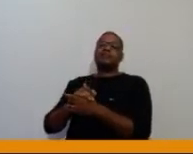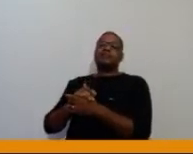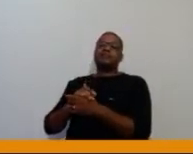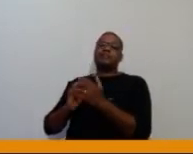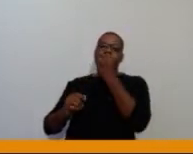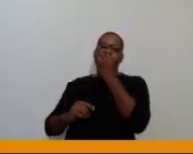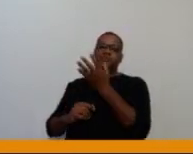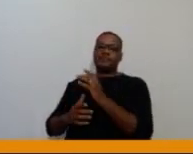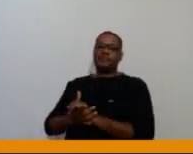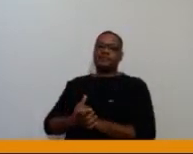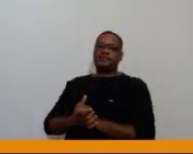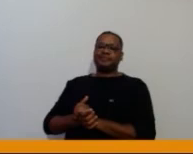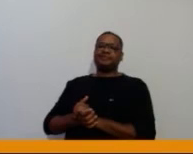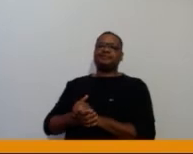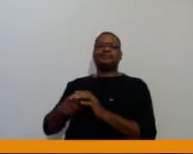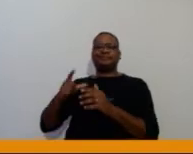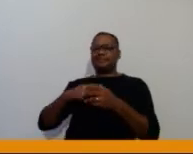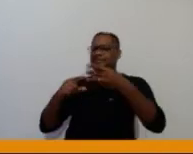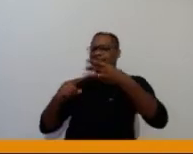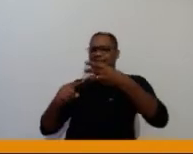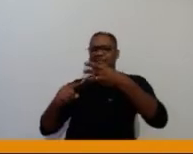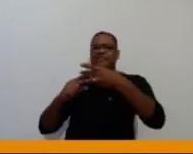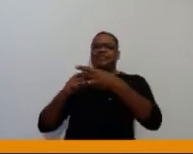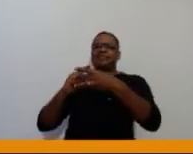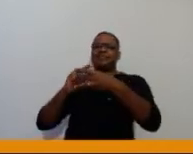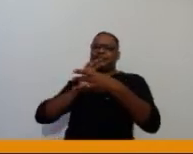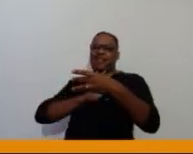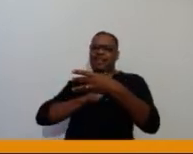na verdade, os jornais não atuam.